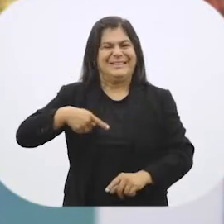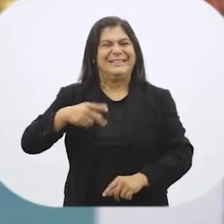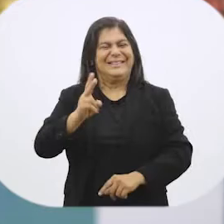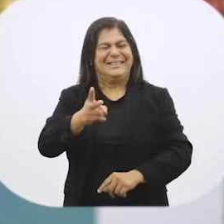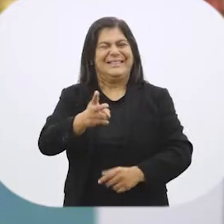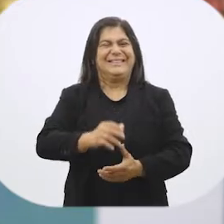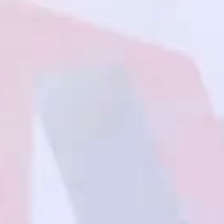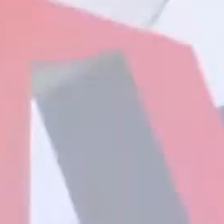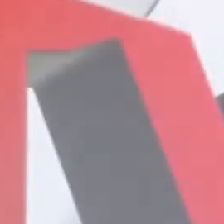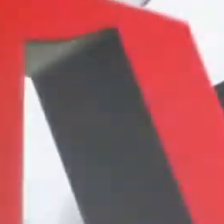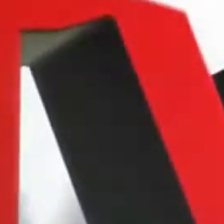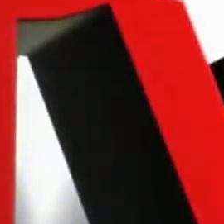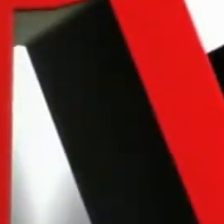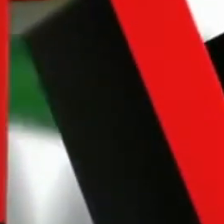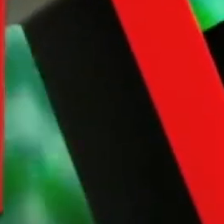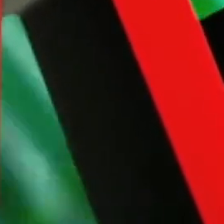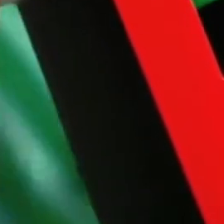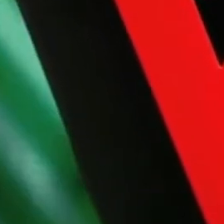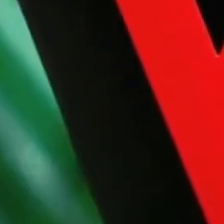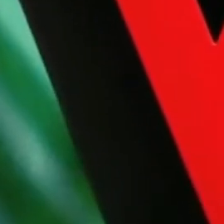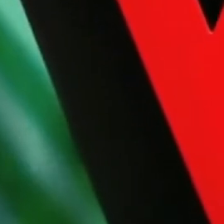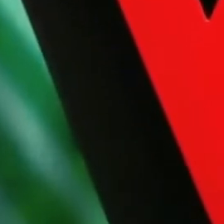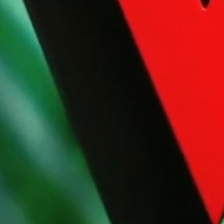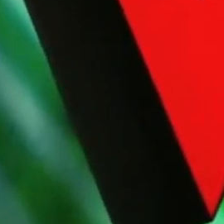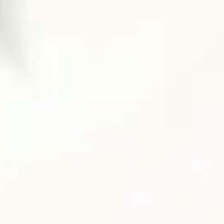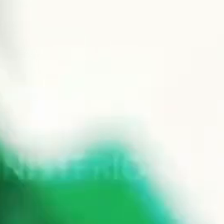MPTV está no ar.